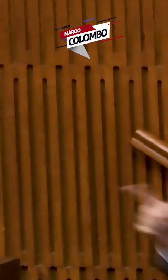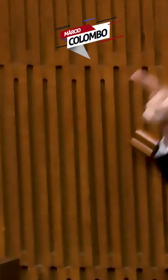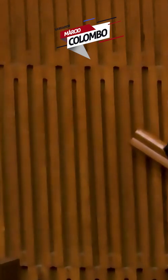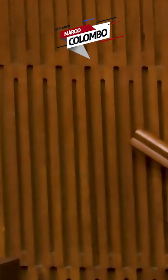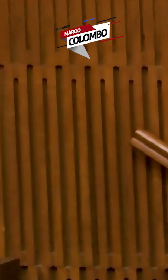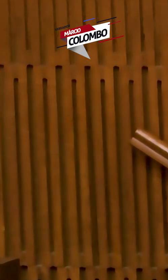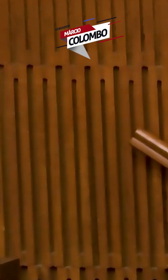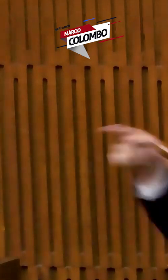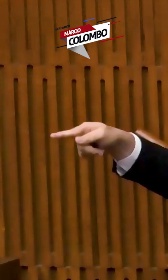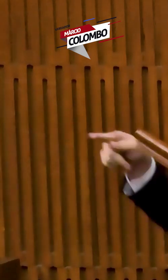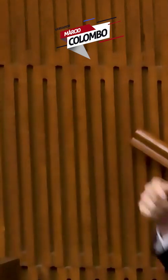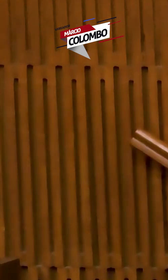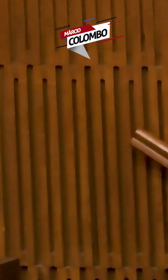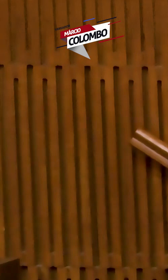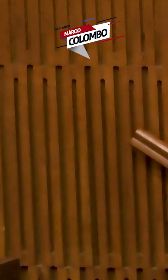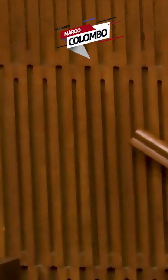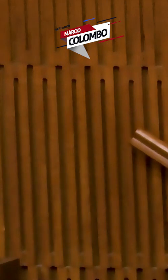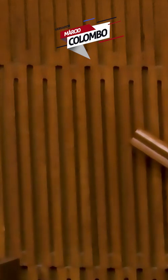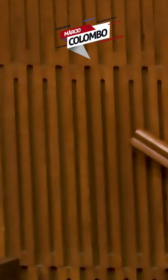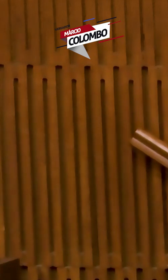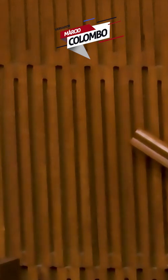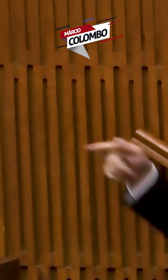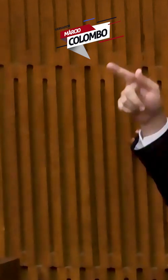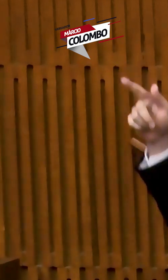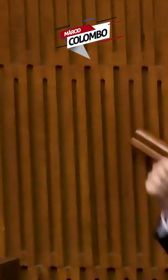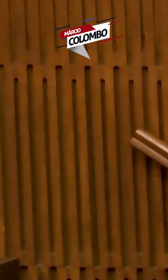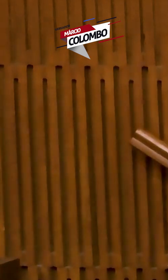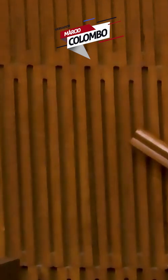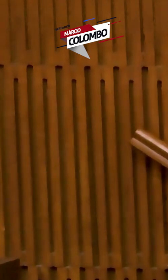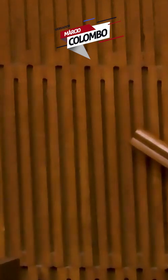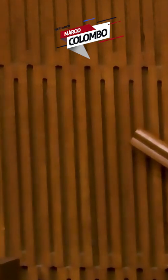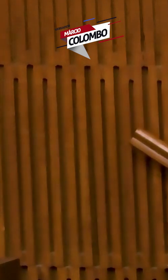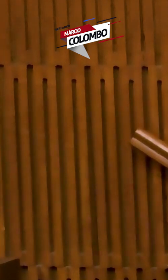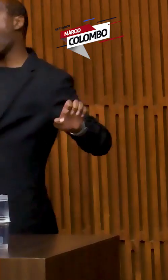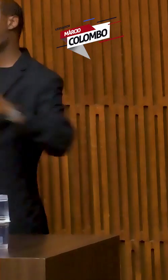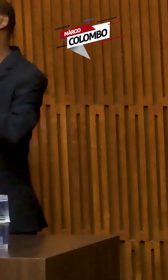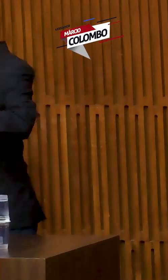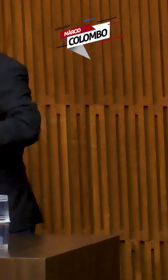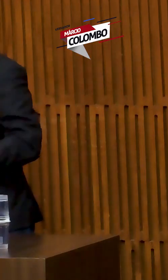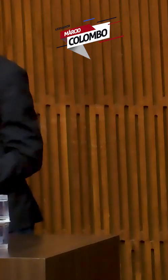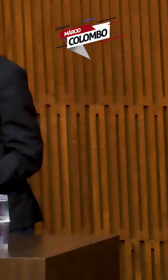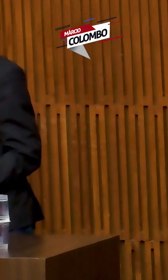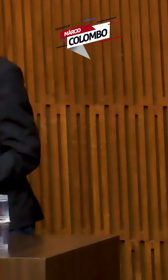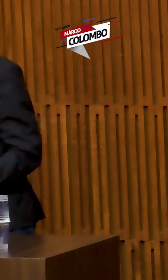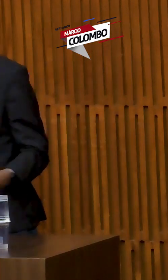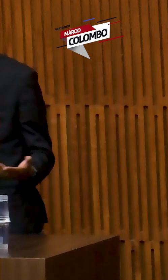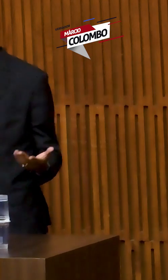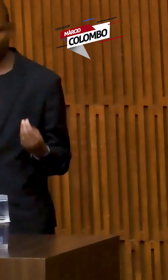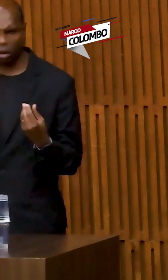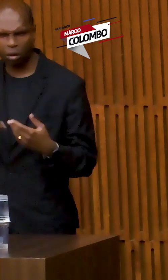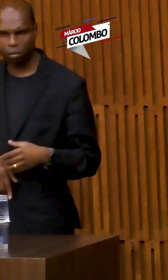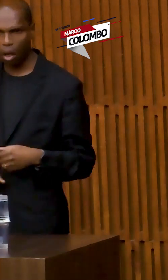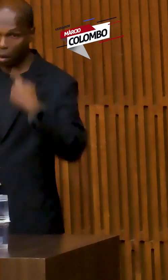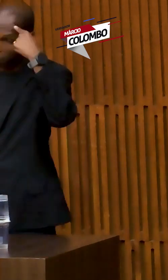fascismo. Fascismo pra ele é todo mundo que pensa contrário à ideologia da esquerda que ele tem dentro da cabeça dele. Quem não pensa como ele, ele aponta o